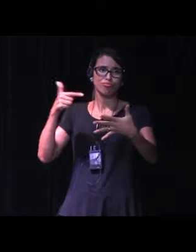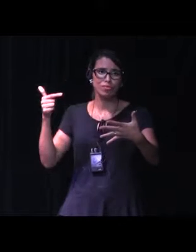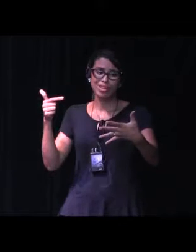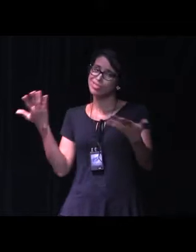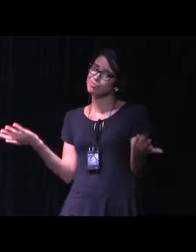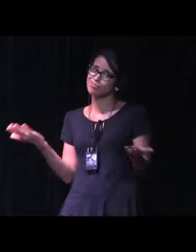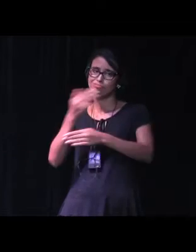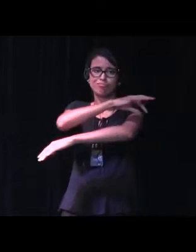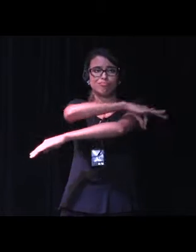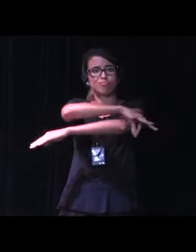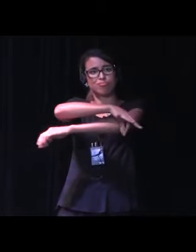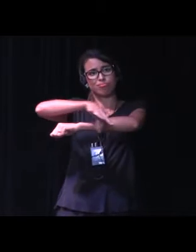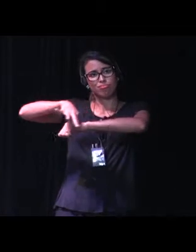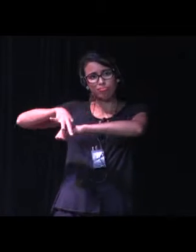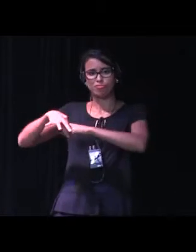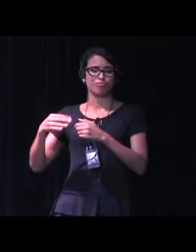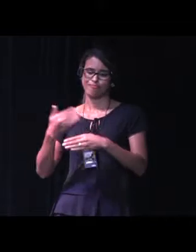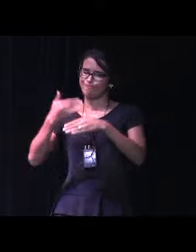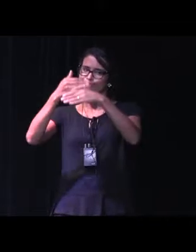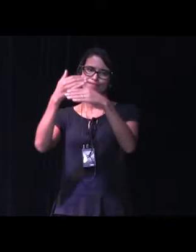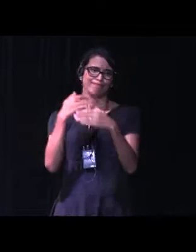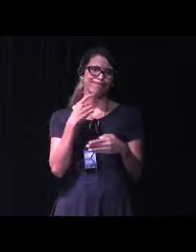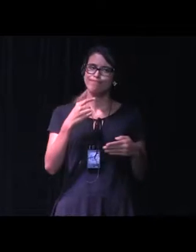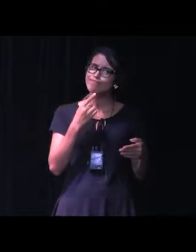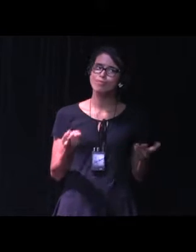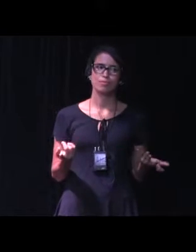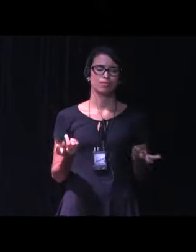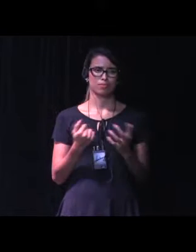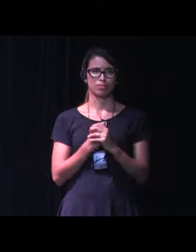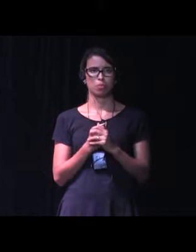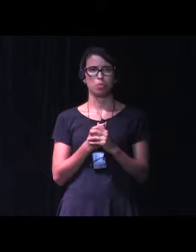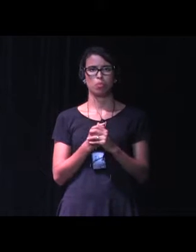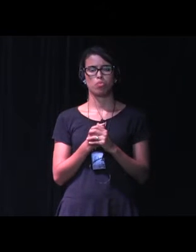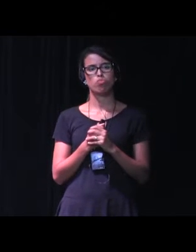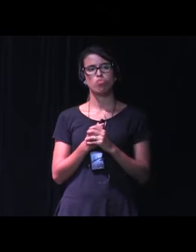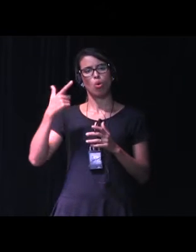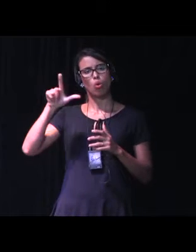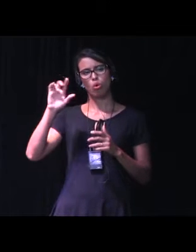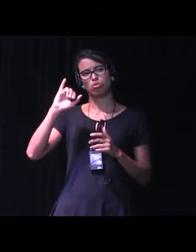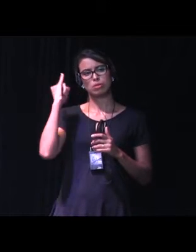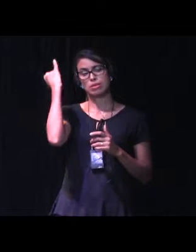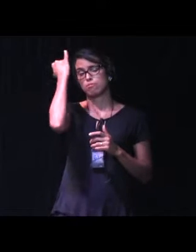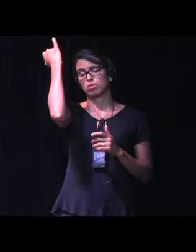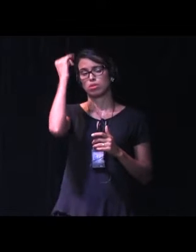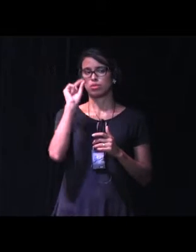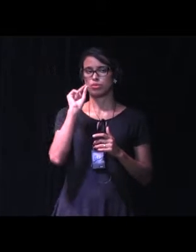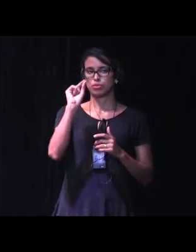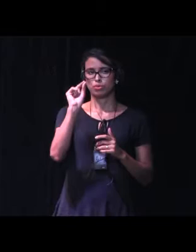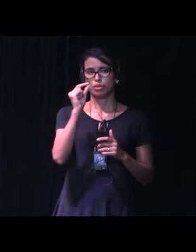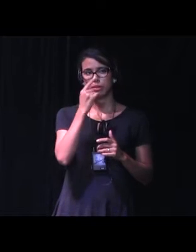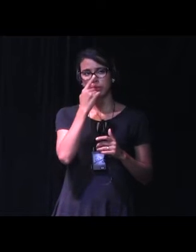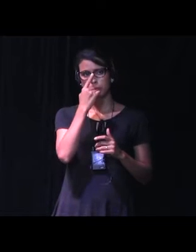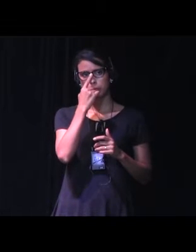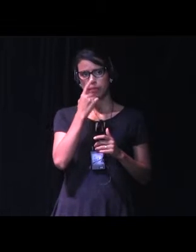não se pode fazer arquitetura ou exercer arquitetura num determinado território. Uma coisa